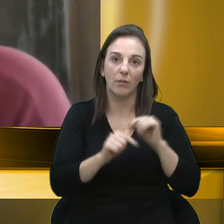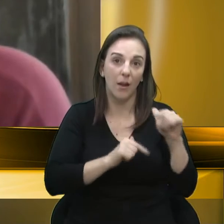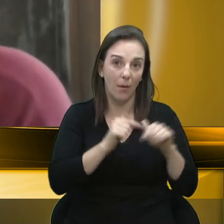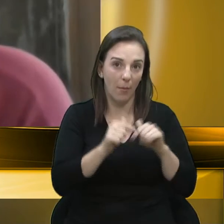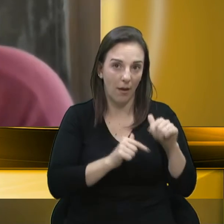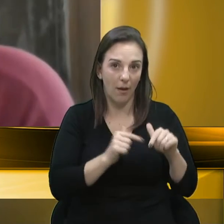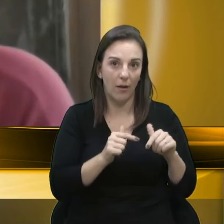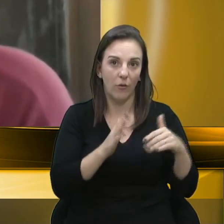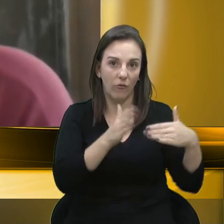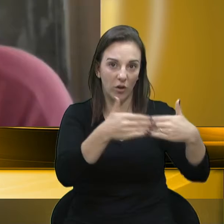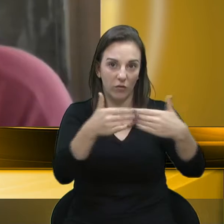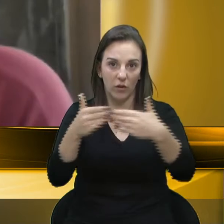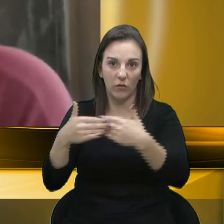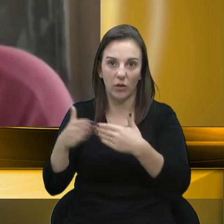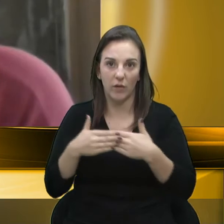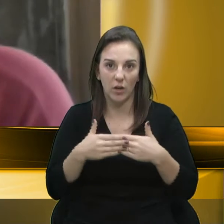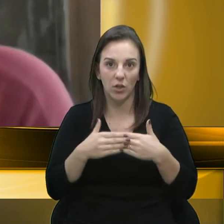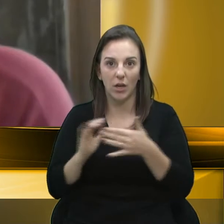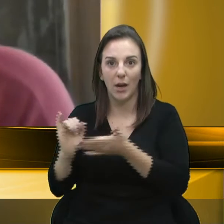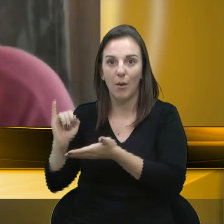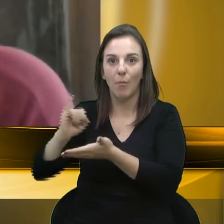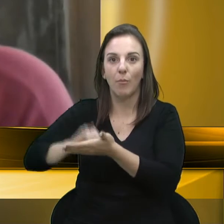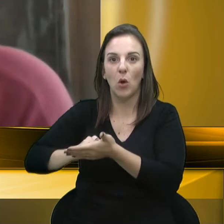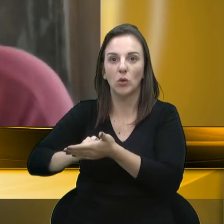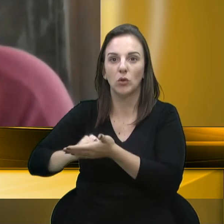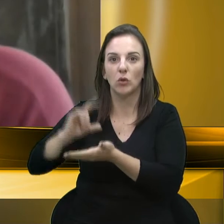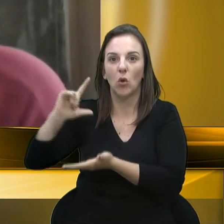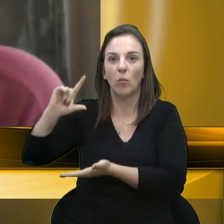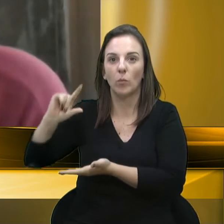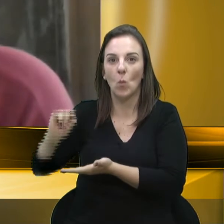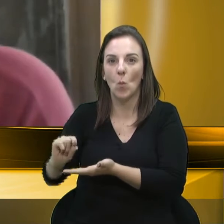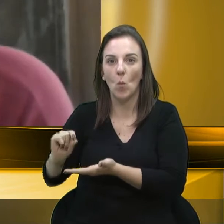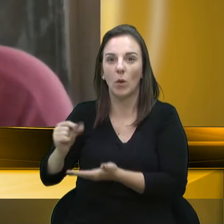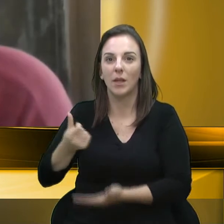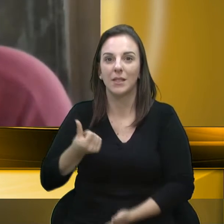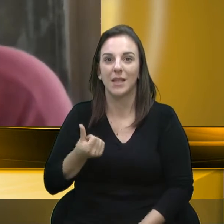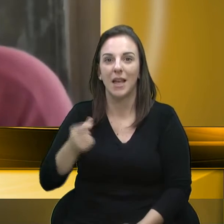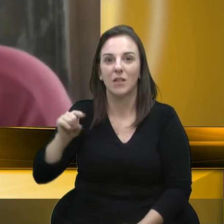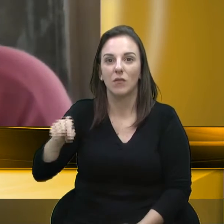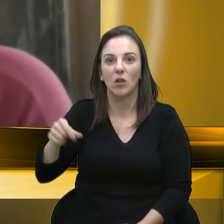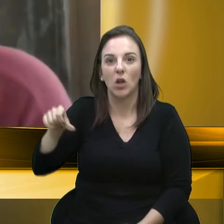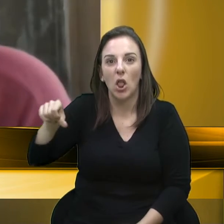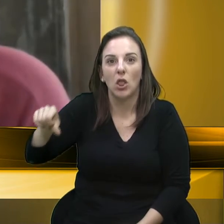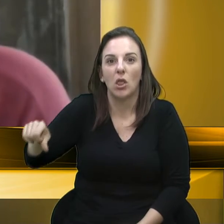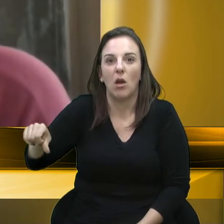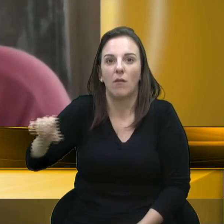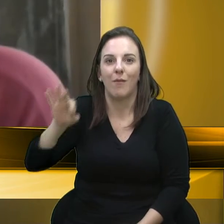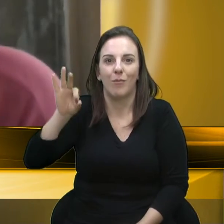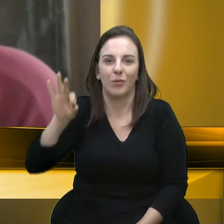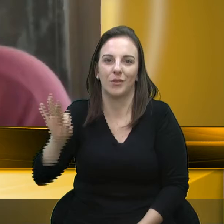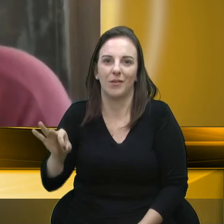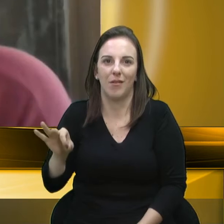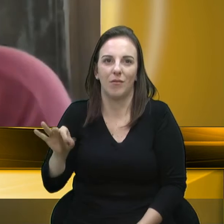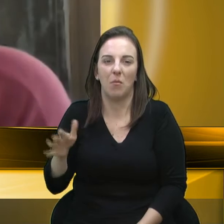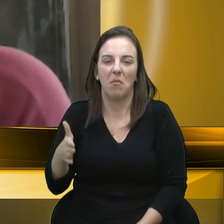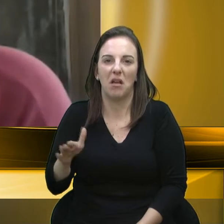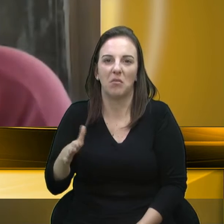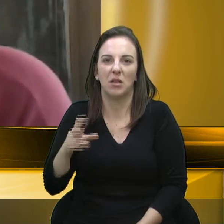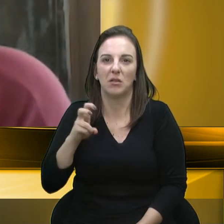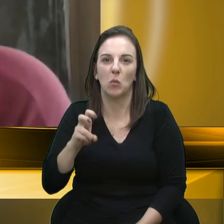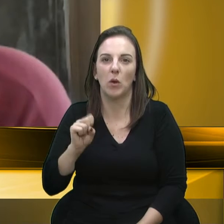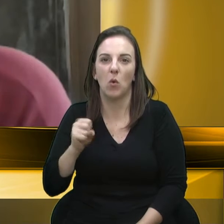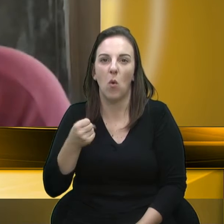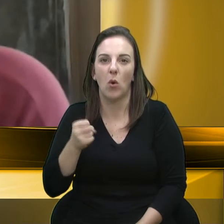arrecadação tributária apenas no âmbito federal de 6,9%, aproximadamente 58